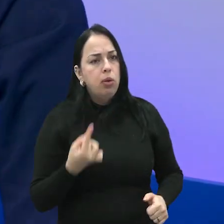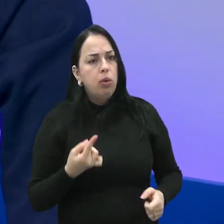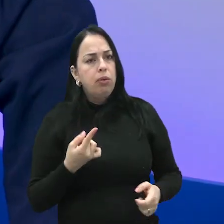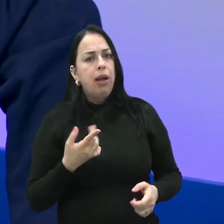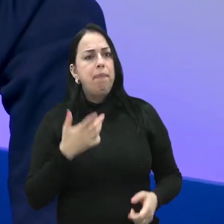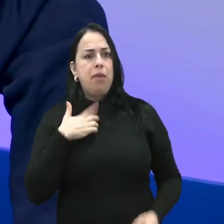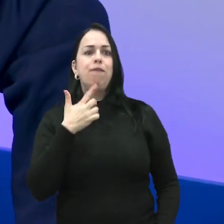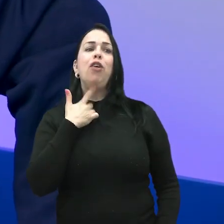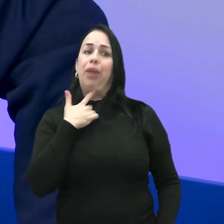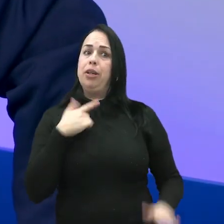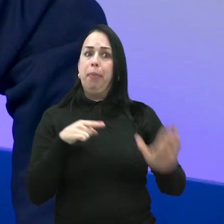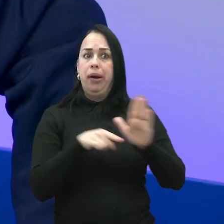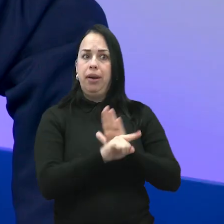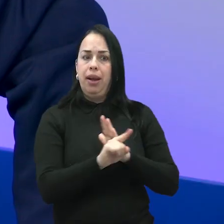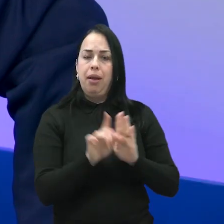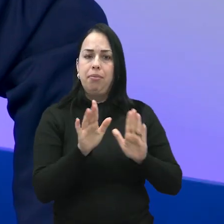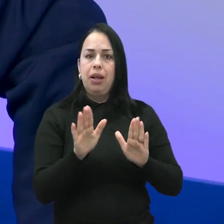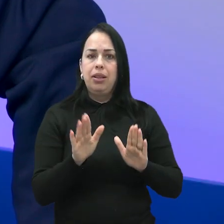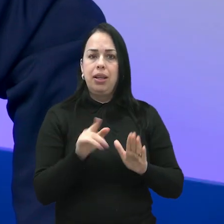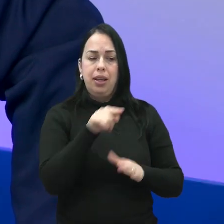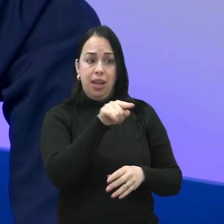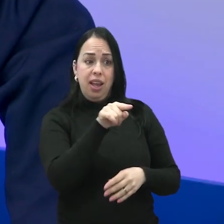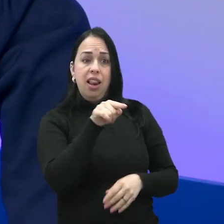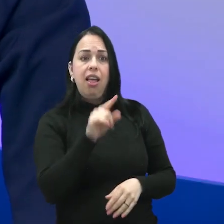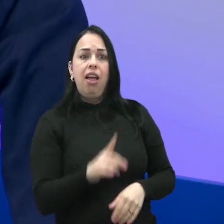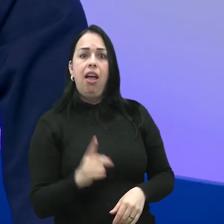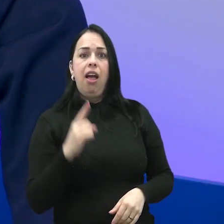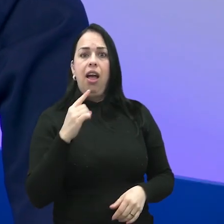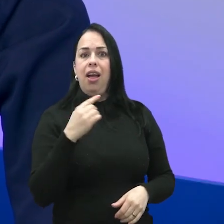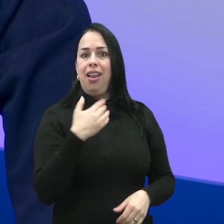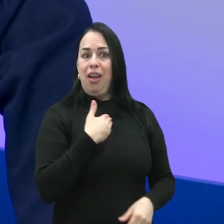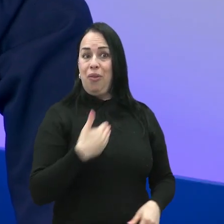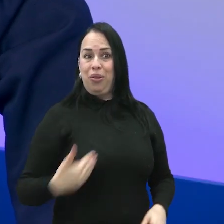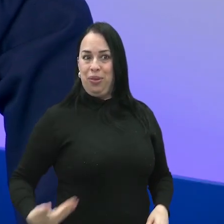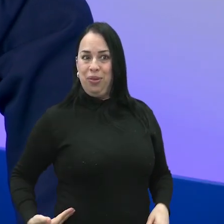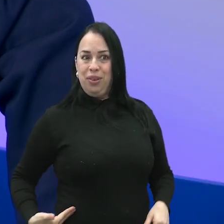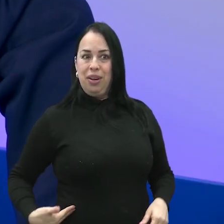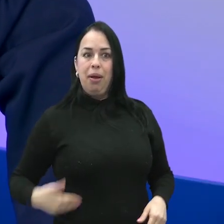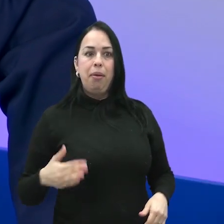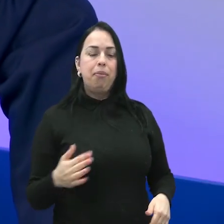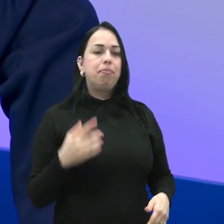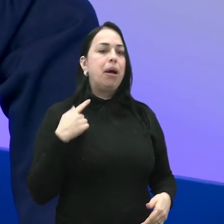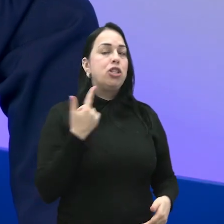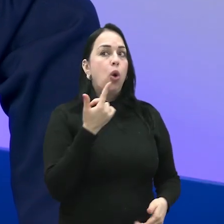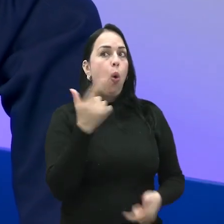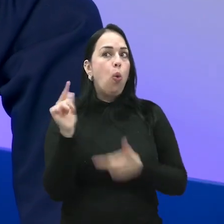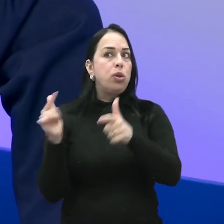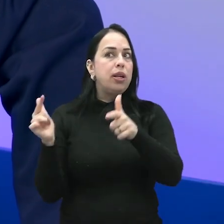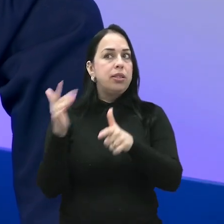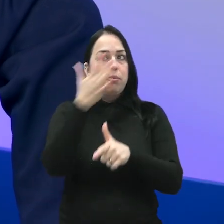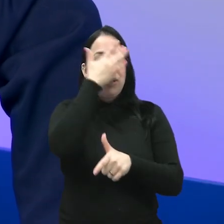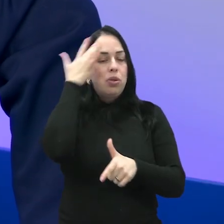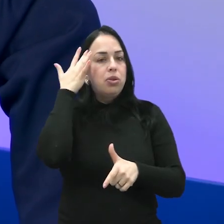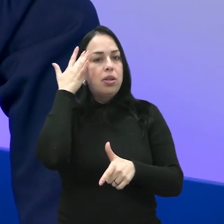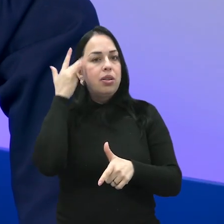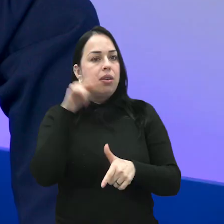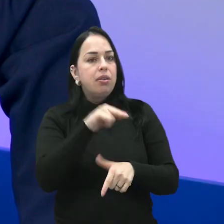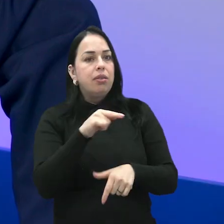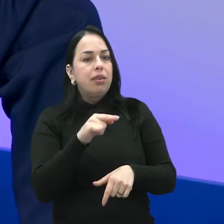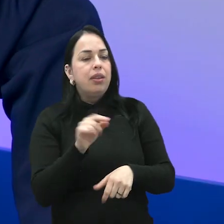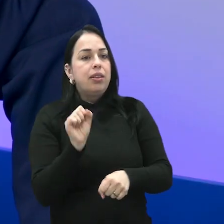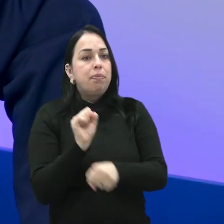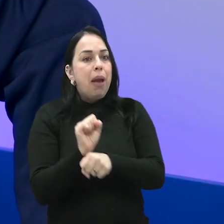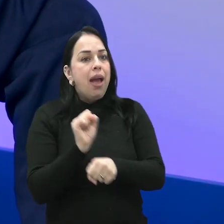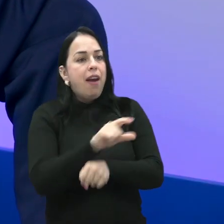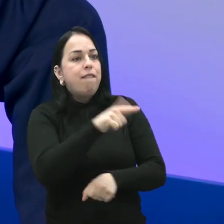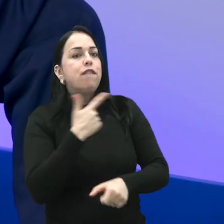ali. Então, essa é a responsabilidade. Ninguém ocupa um cargo público sem expectativa de outras pessoas. Ali